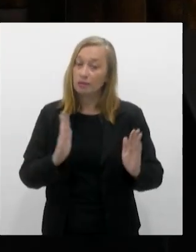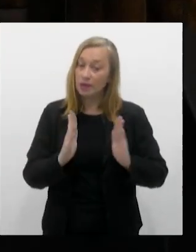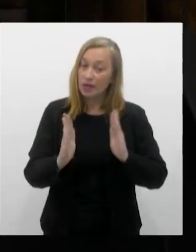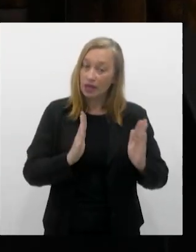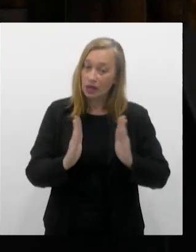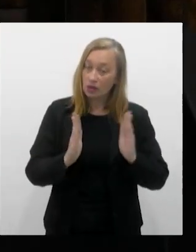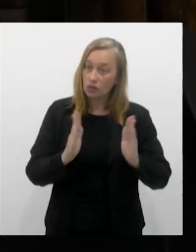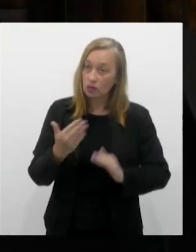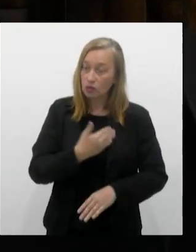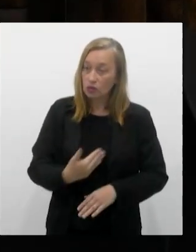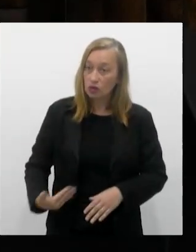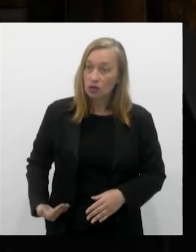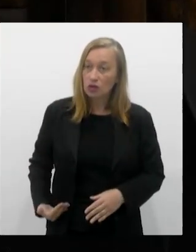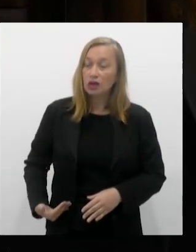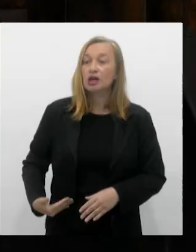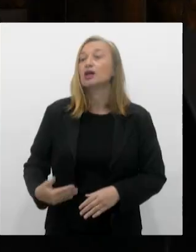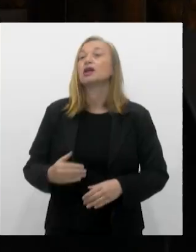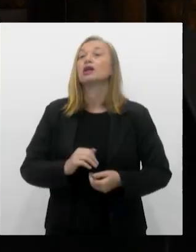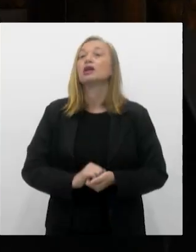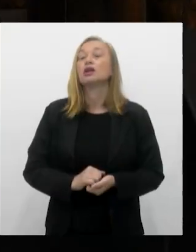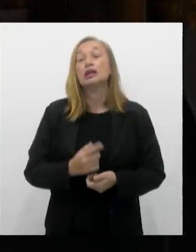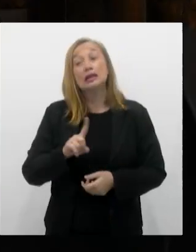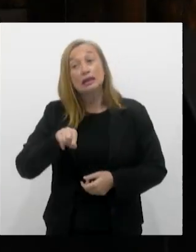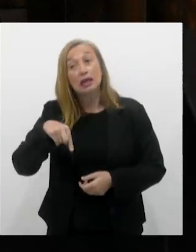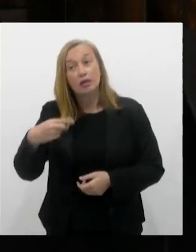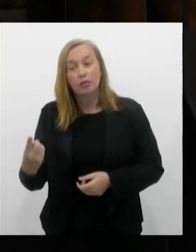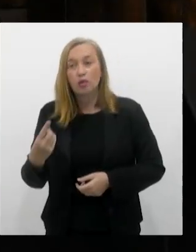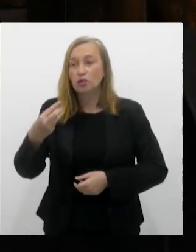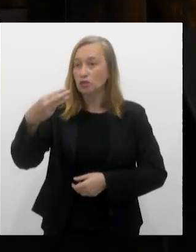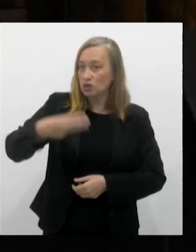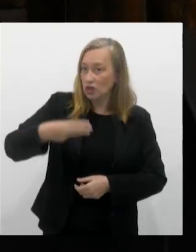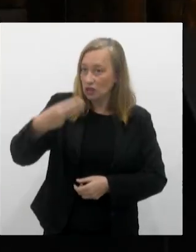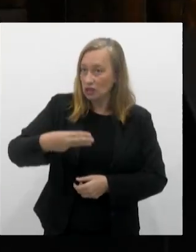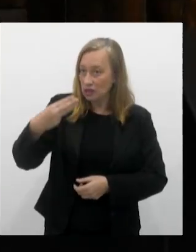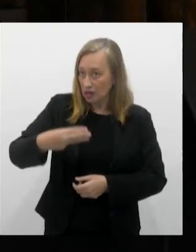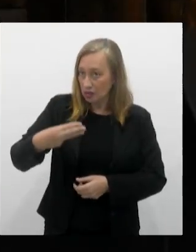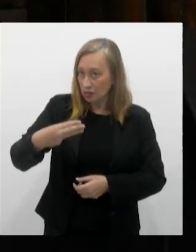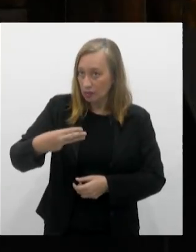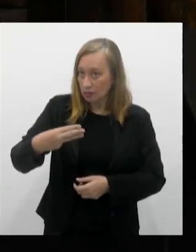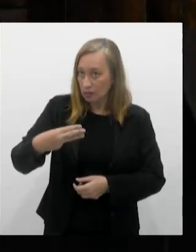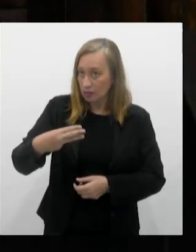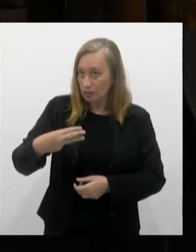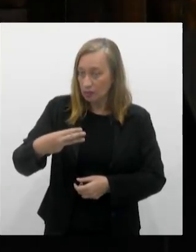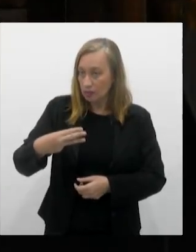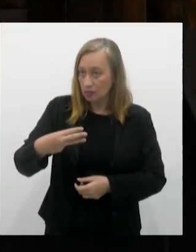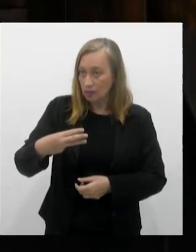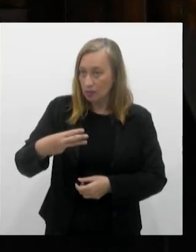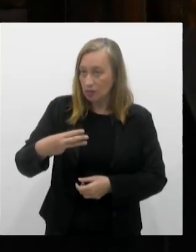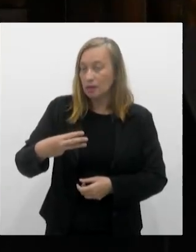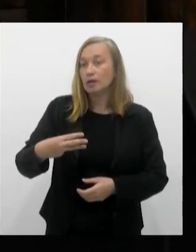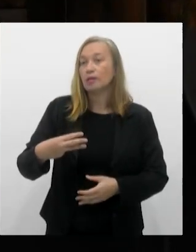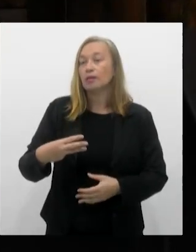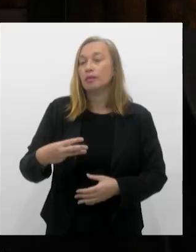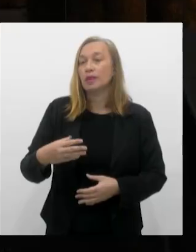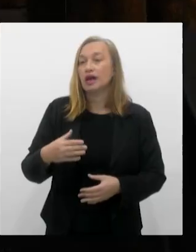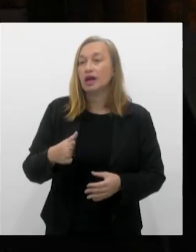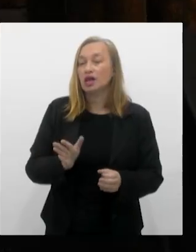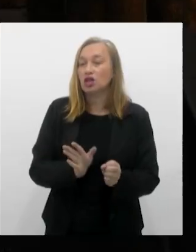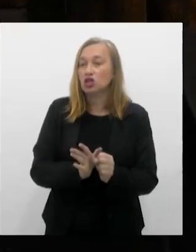a eleição indireta, e depois o terceiro para fazer um mandato tampão. Em